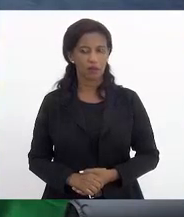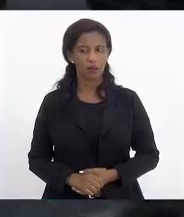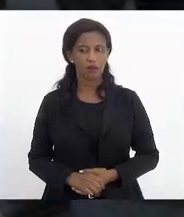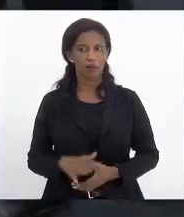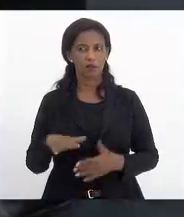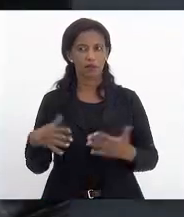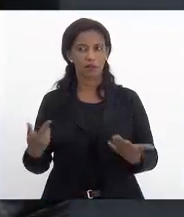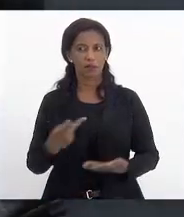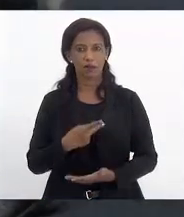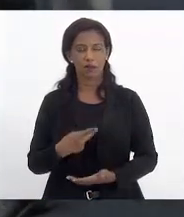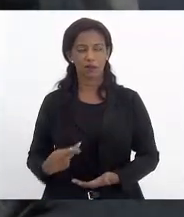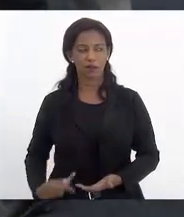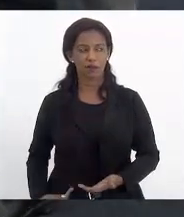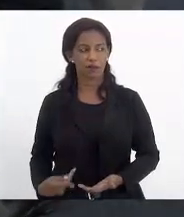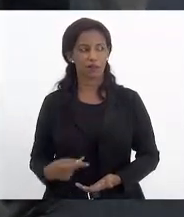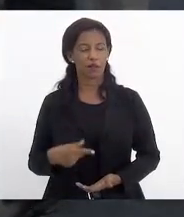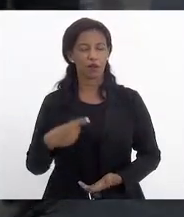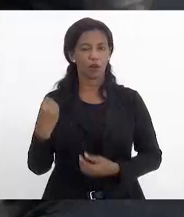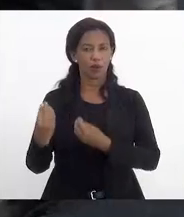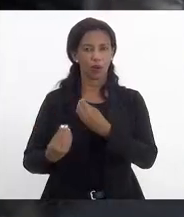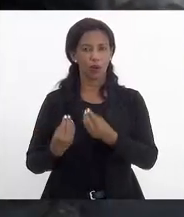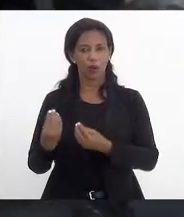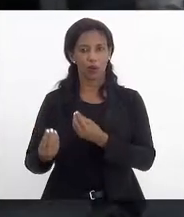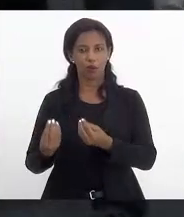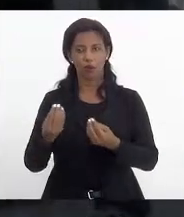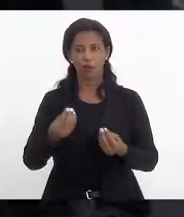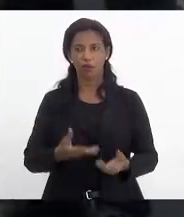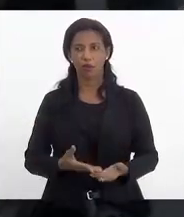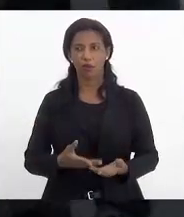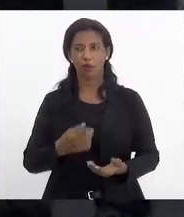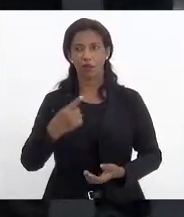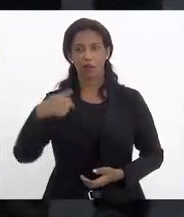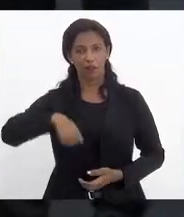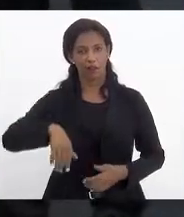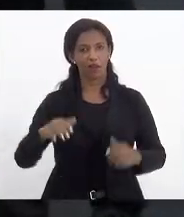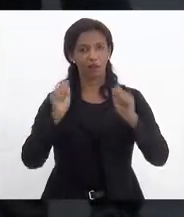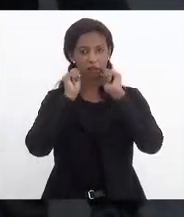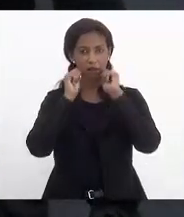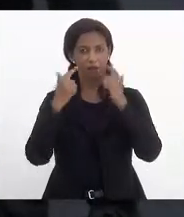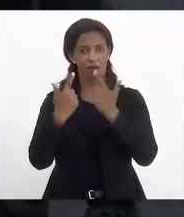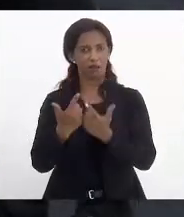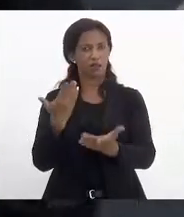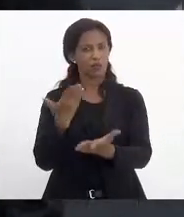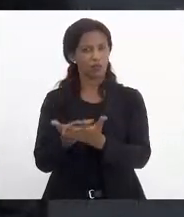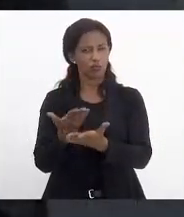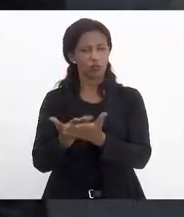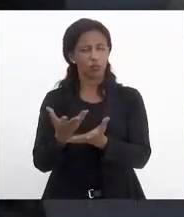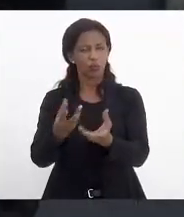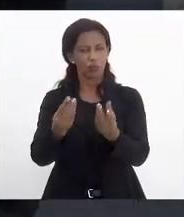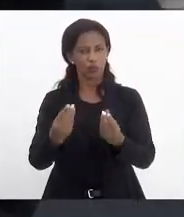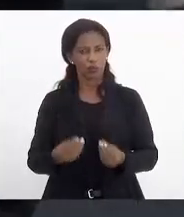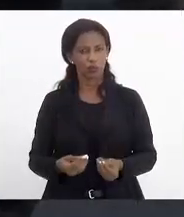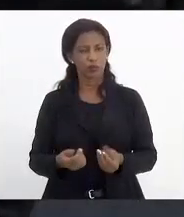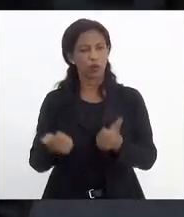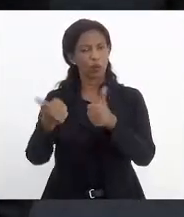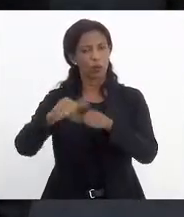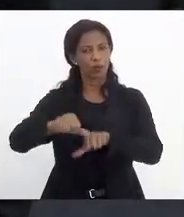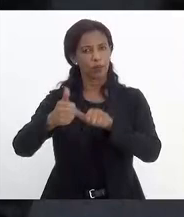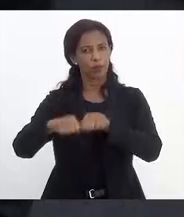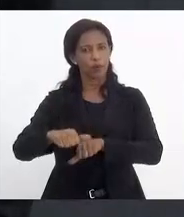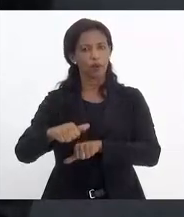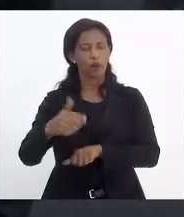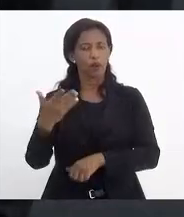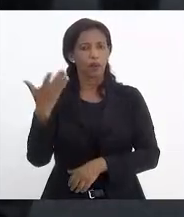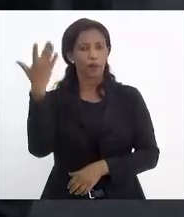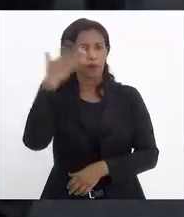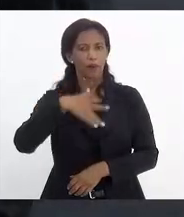Senhor presidente, como eu tenho colocado, a gente aqui nessa casa estudou bastante e conseguiu comprovar ao